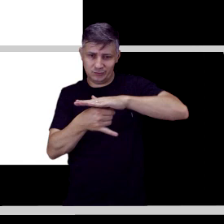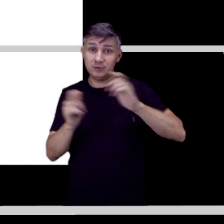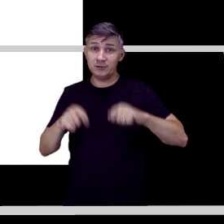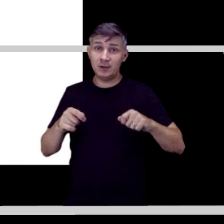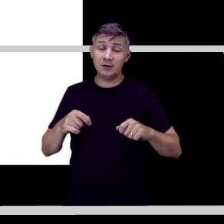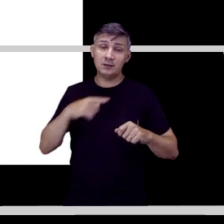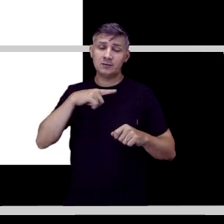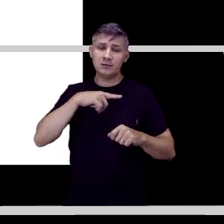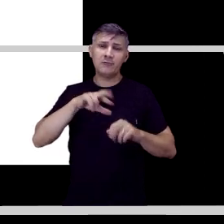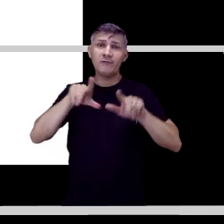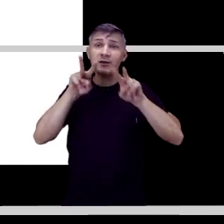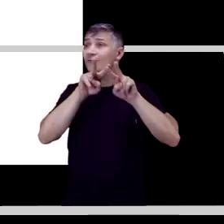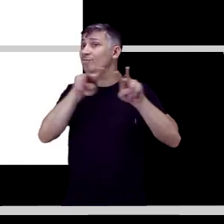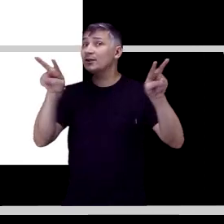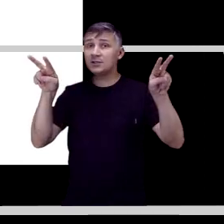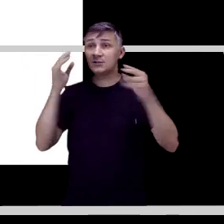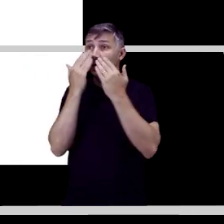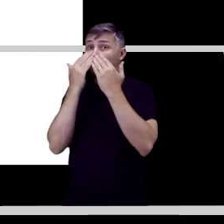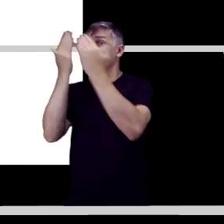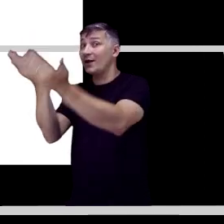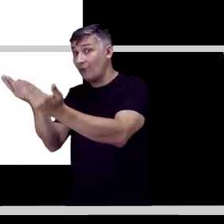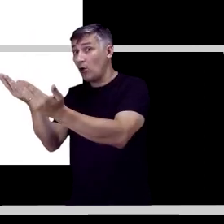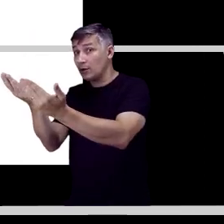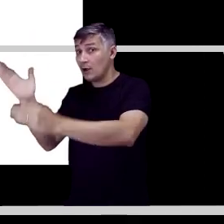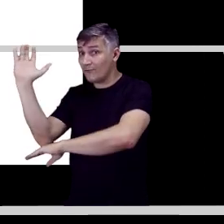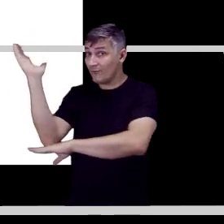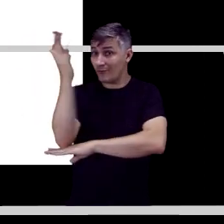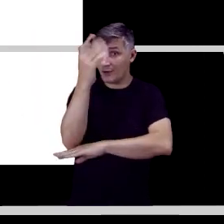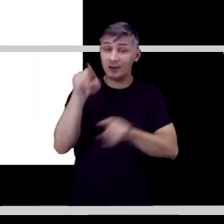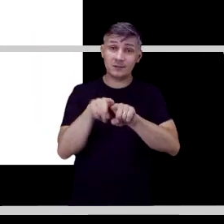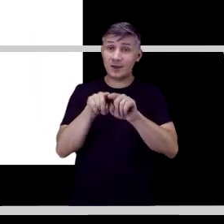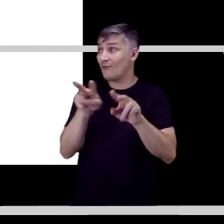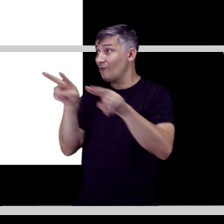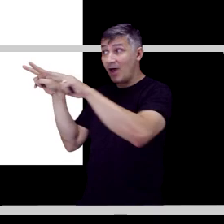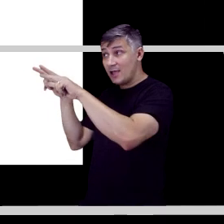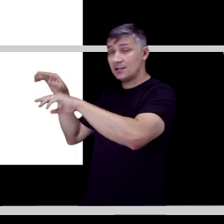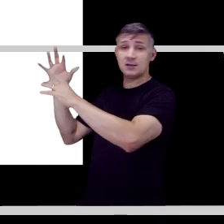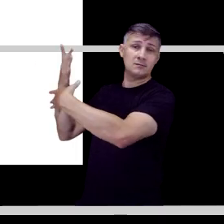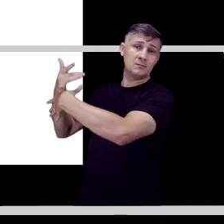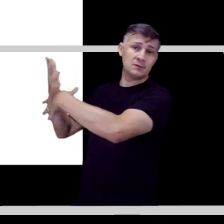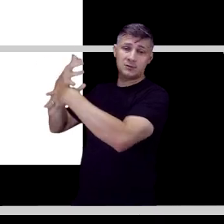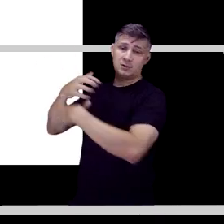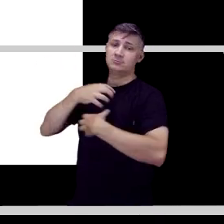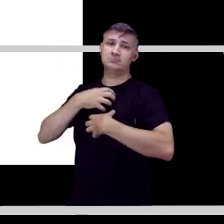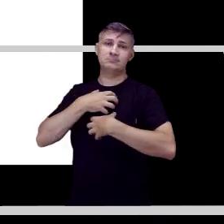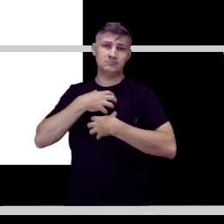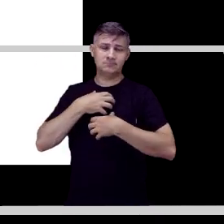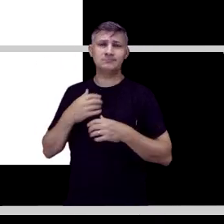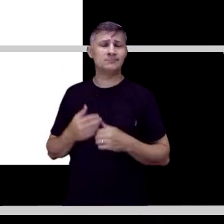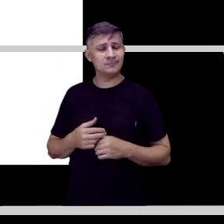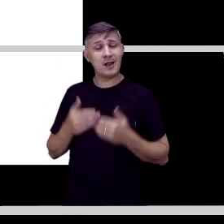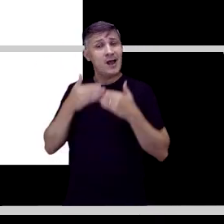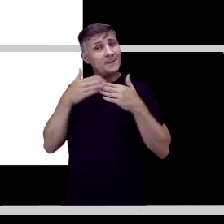cria distintas vistas, né, tanto para o parque quanto para a cidade, de um modo aberto